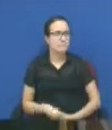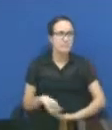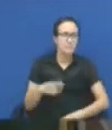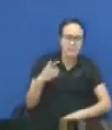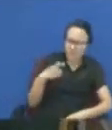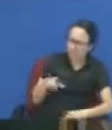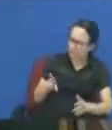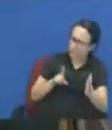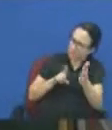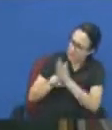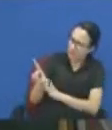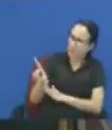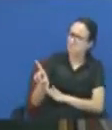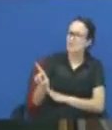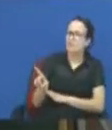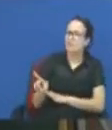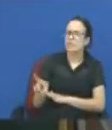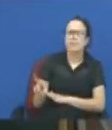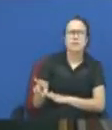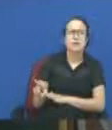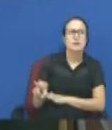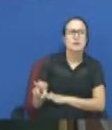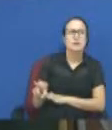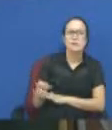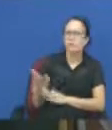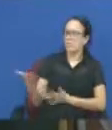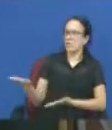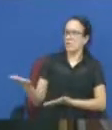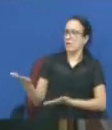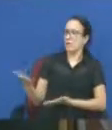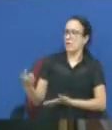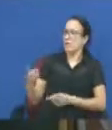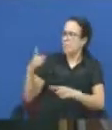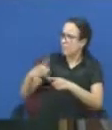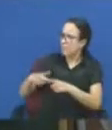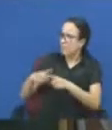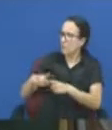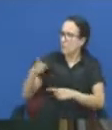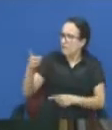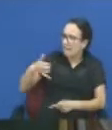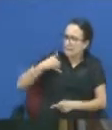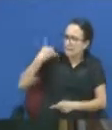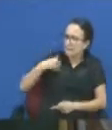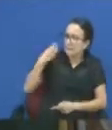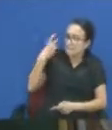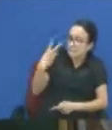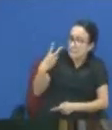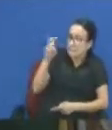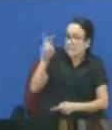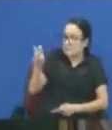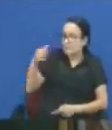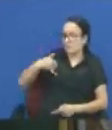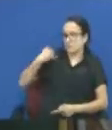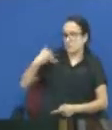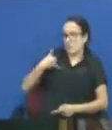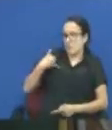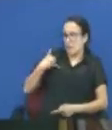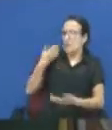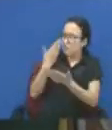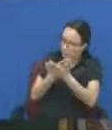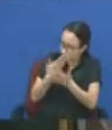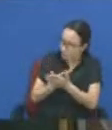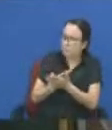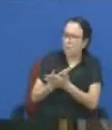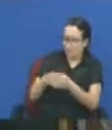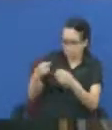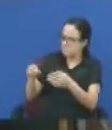Então eu perguntei novamente numa parte, ora, se os teus filhos podem aos 25 anos de idade estudar, e podem e devem, é isso mesmo que tem que acontecer,